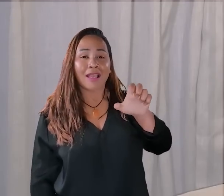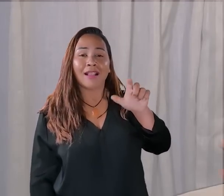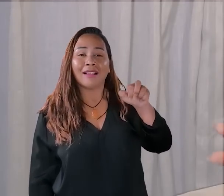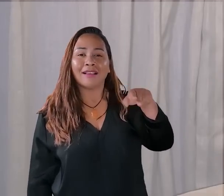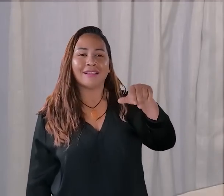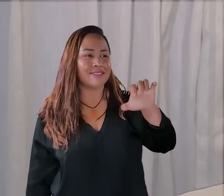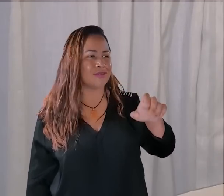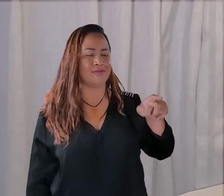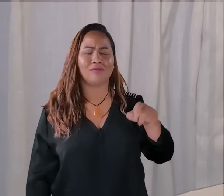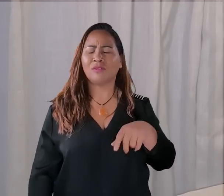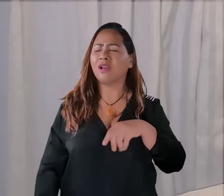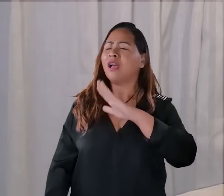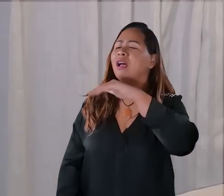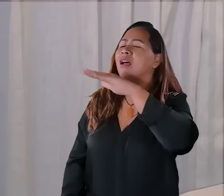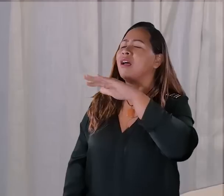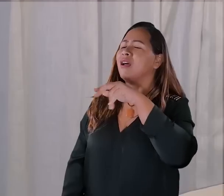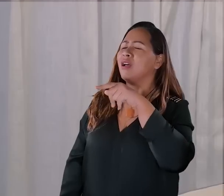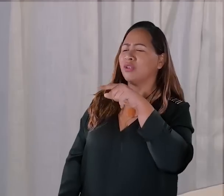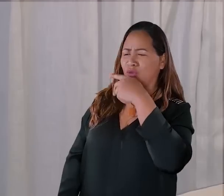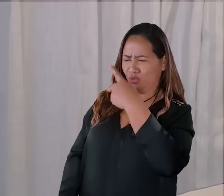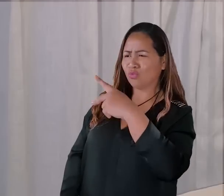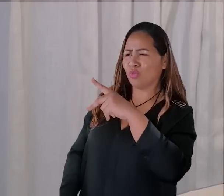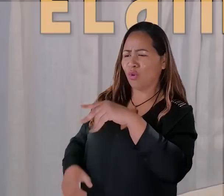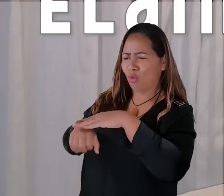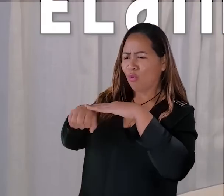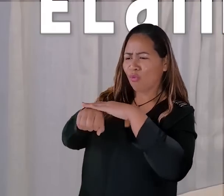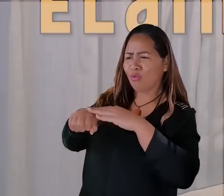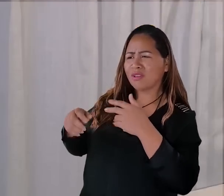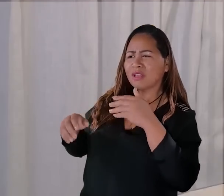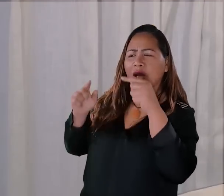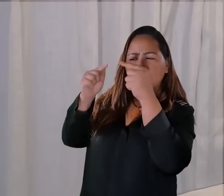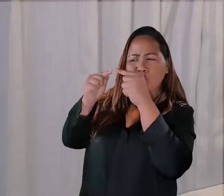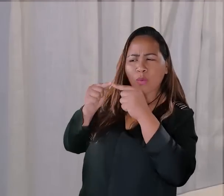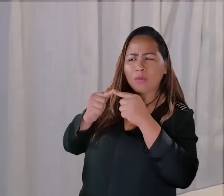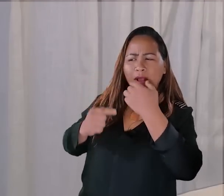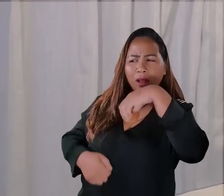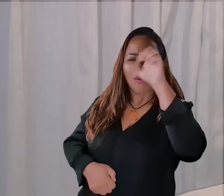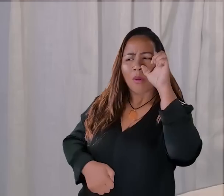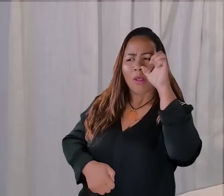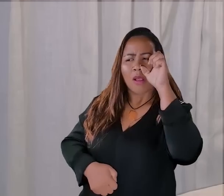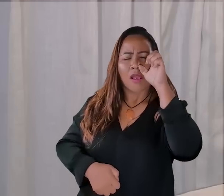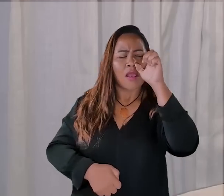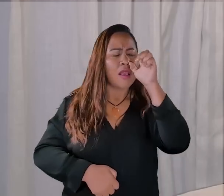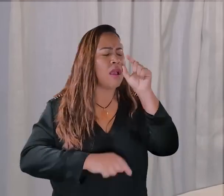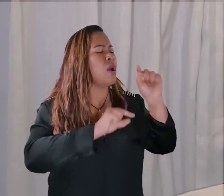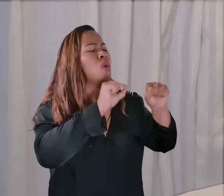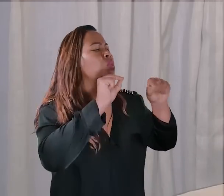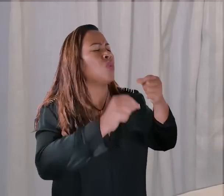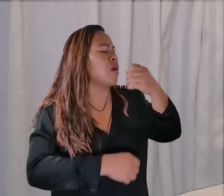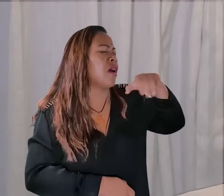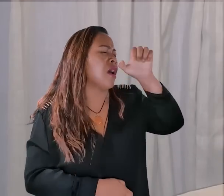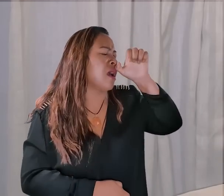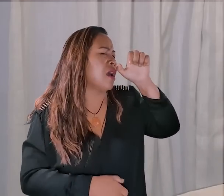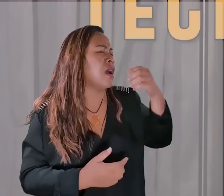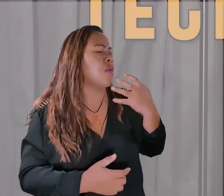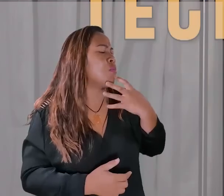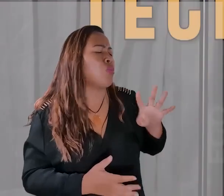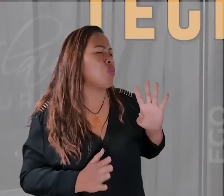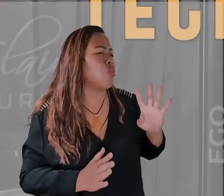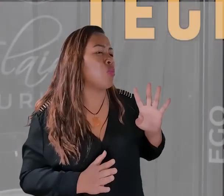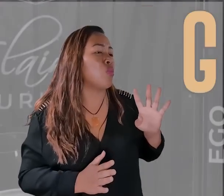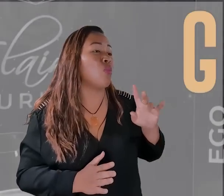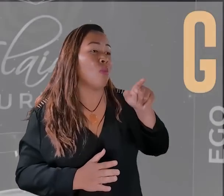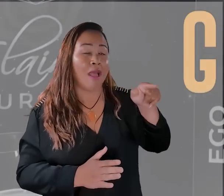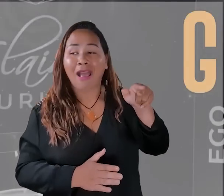Rafa, tu tá com as falas aí, tua conversa tá parecendo as falas da Elane Oribes. Eu, quem é essa mulher? Eu não conheço. E ela mandou pra mim um vídeo da